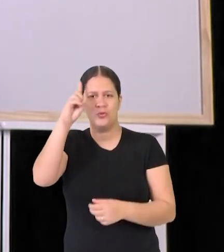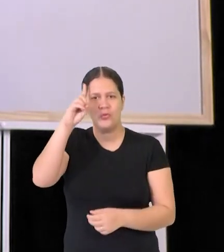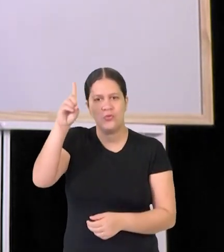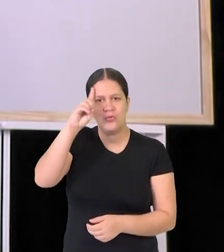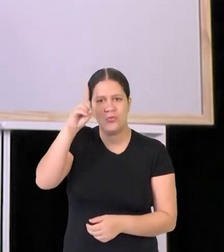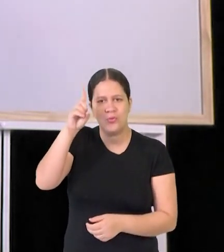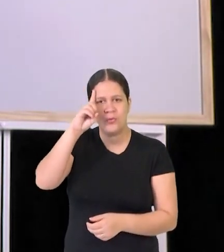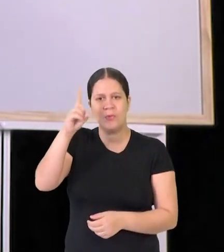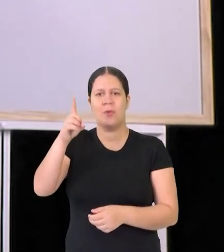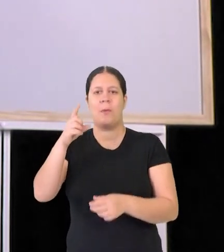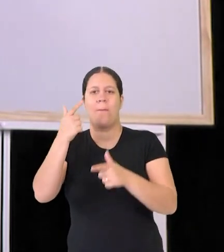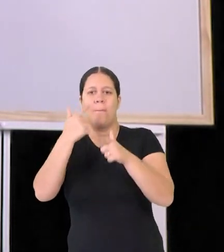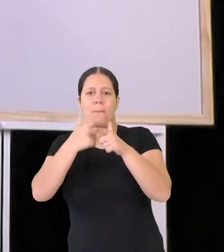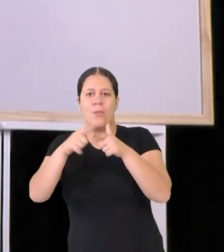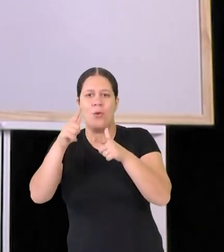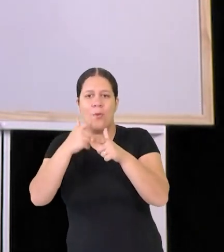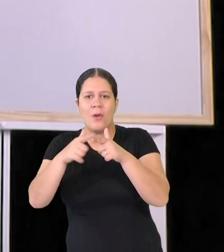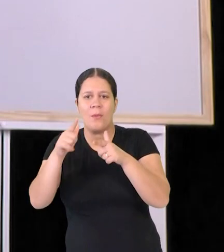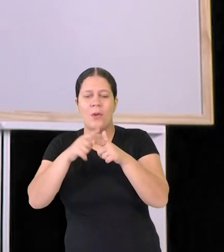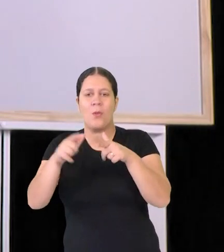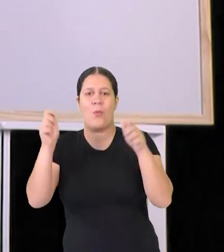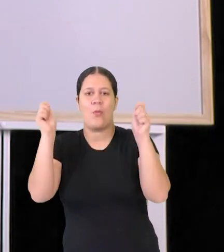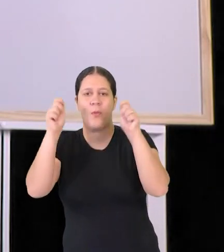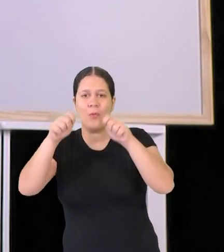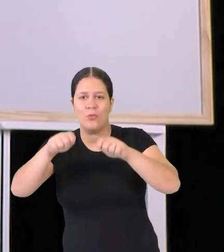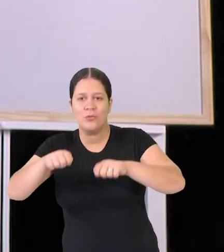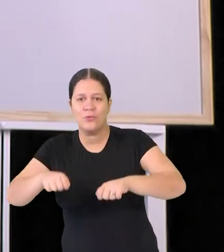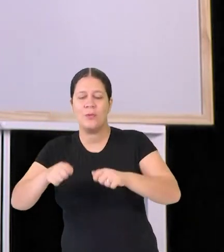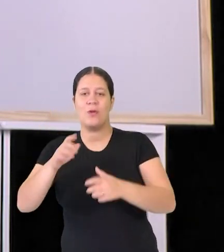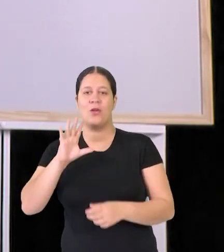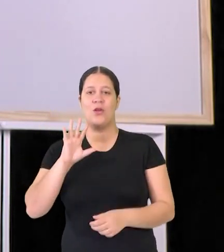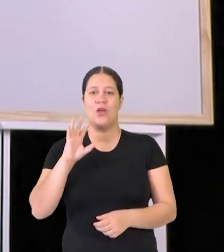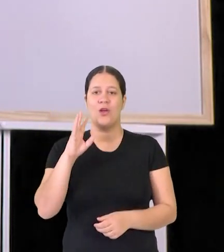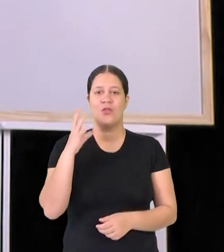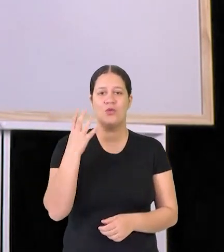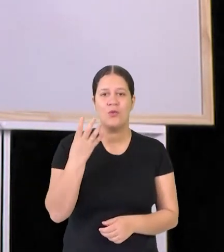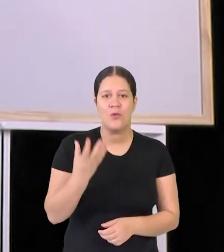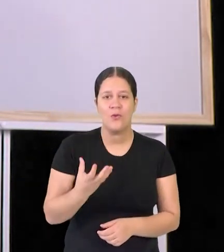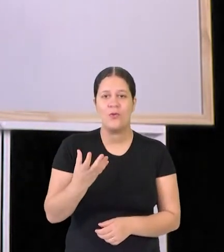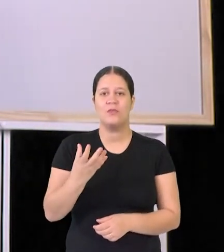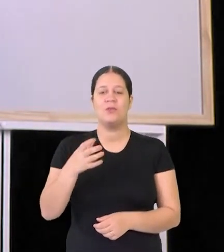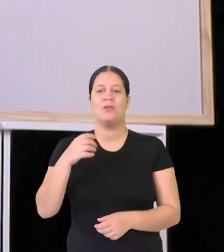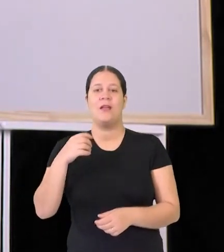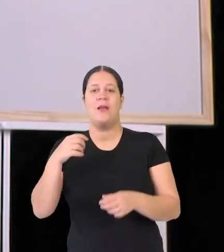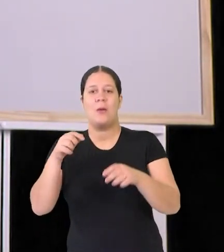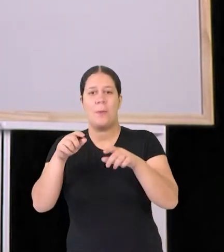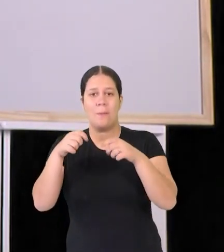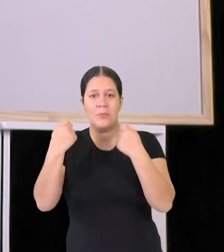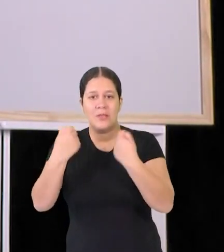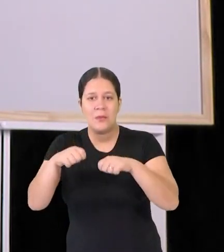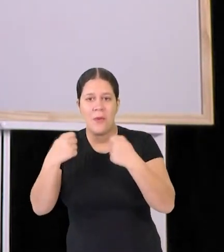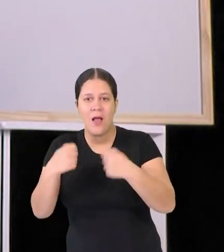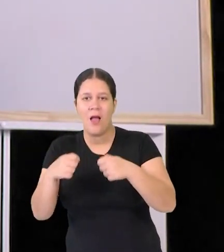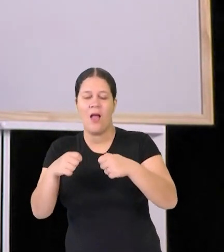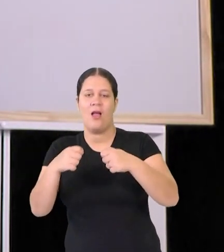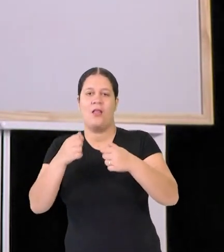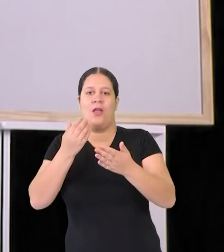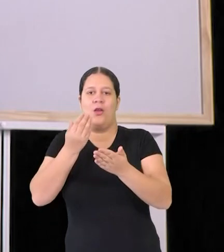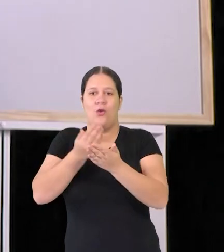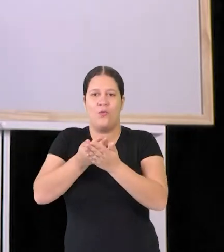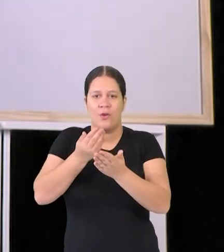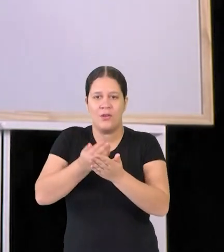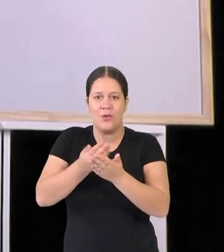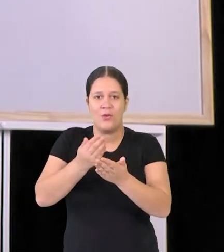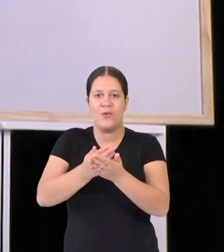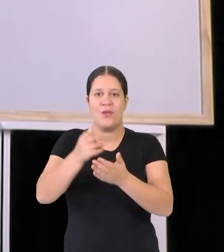cotidiano, situações, problemas, para que a gente possa então tentar resolvê-las com as situações que vão ser colocadas aí pra gente, belezinha?